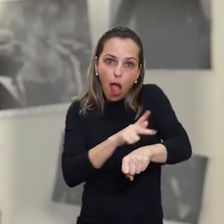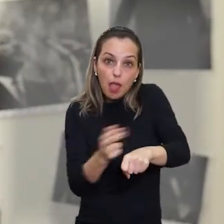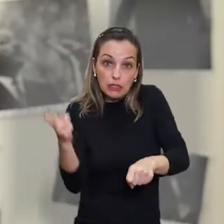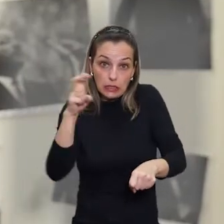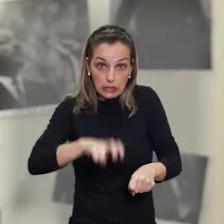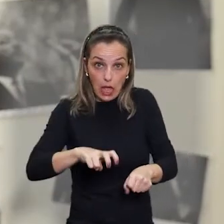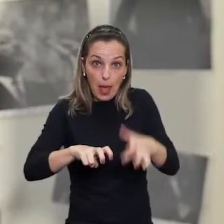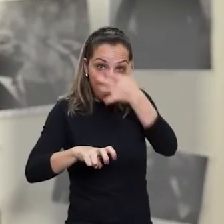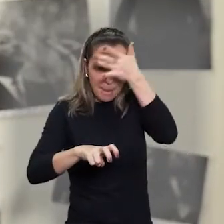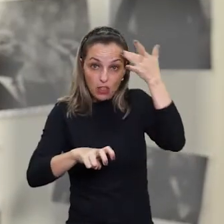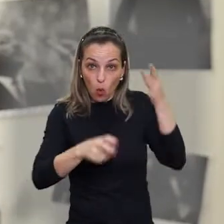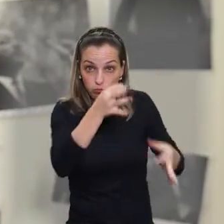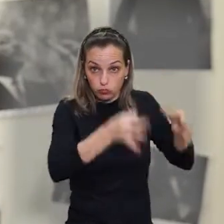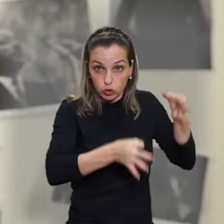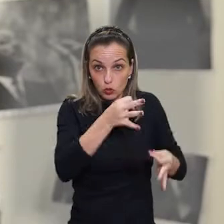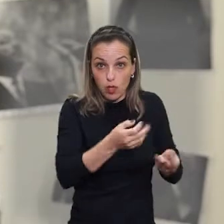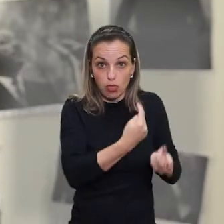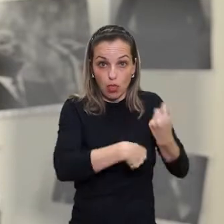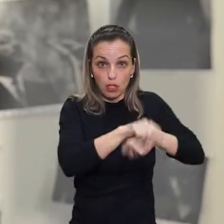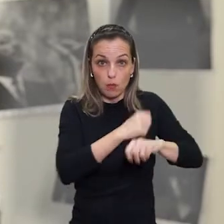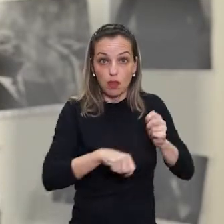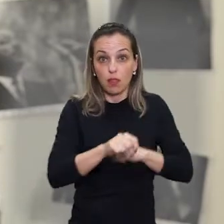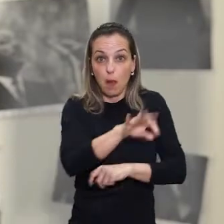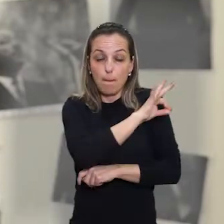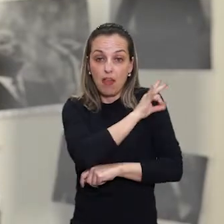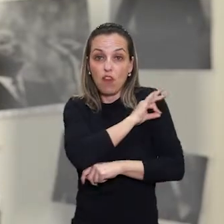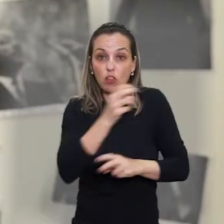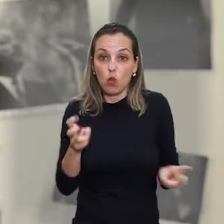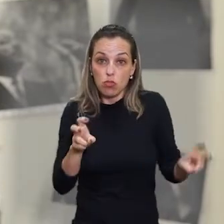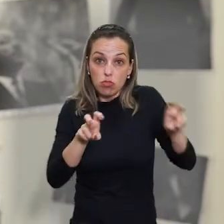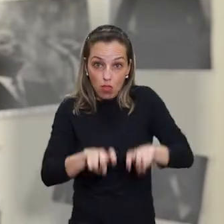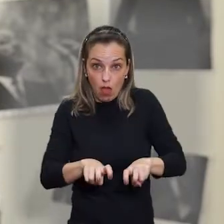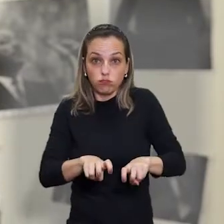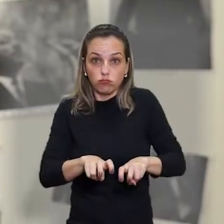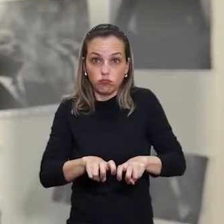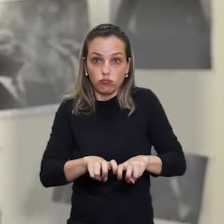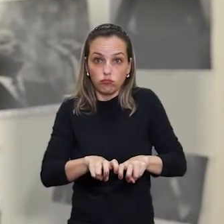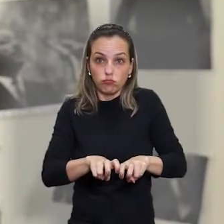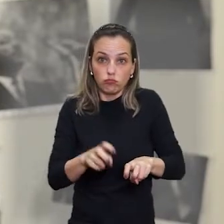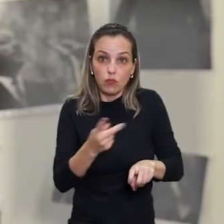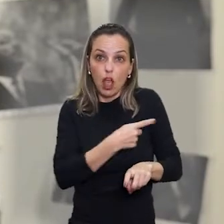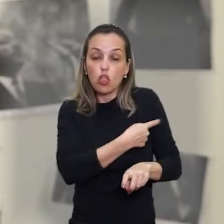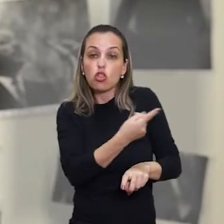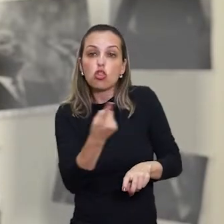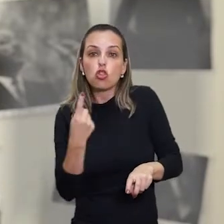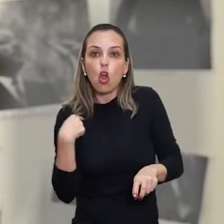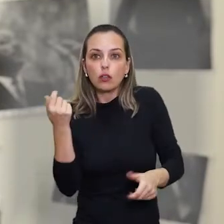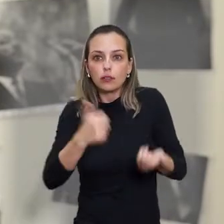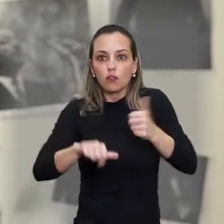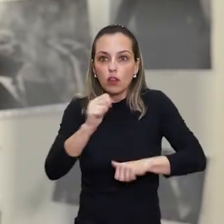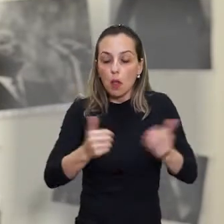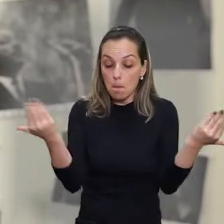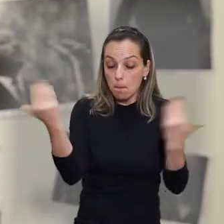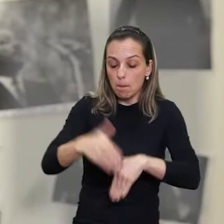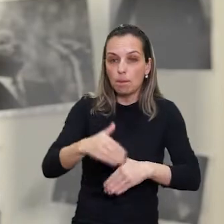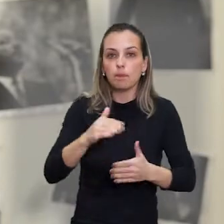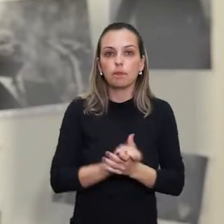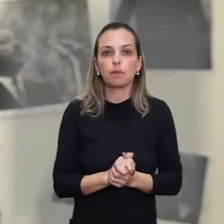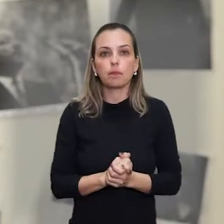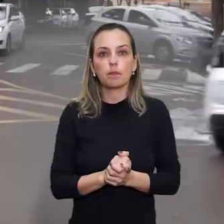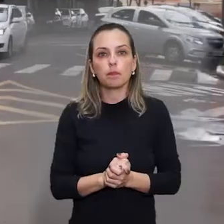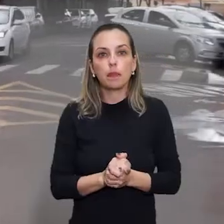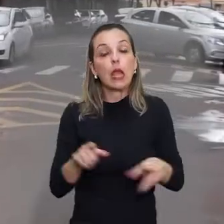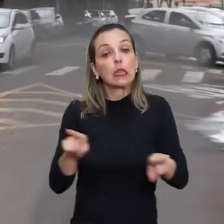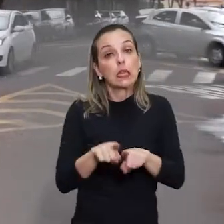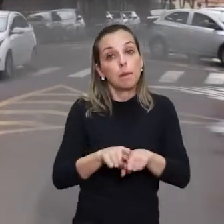banca vem atestar, sendo composta por uma pessoa da coordenadoria, que tem um entendimento mais específico da questão racial, da parte jurídica e administrativa da